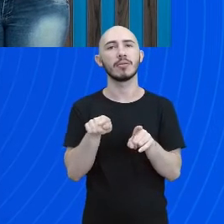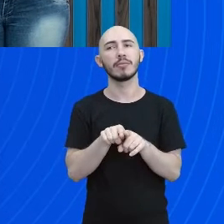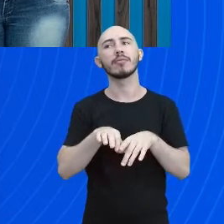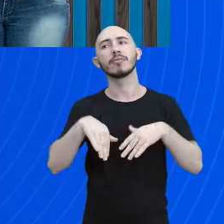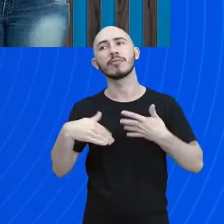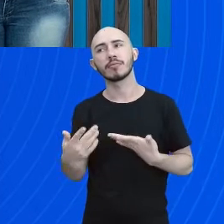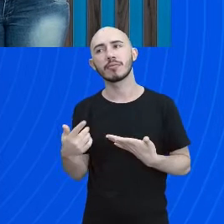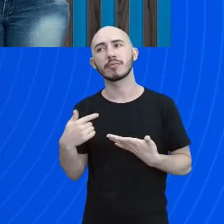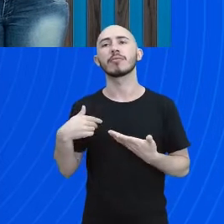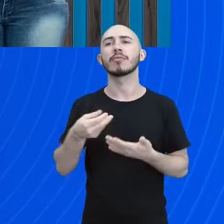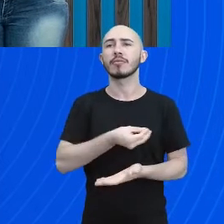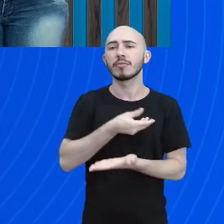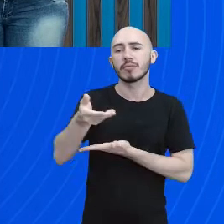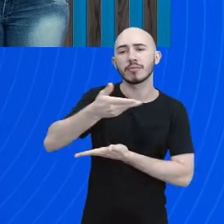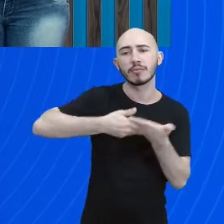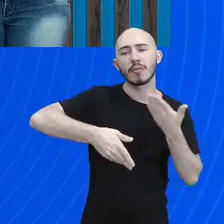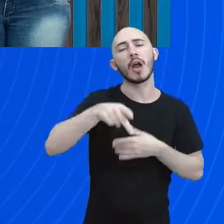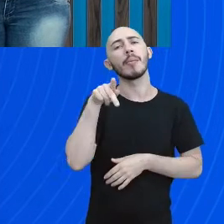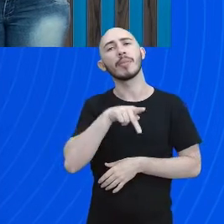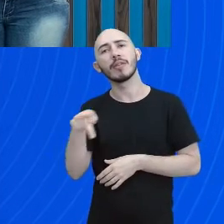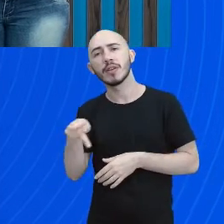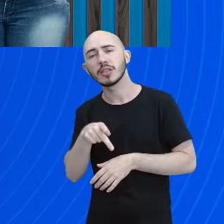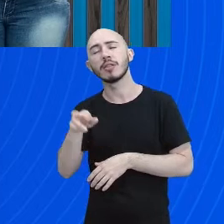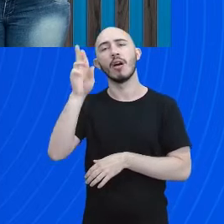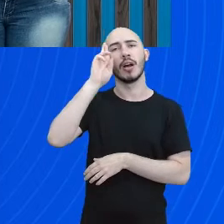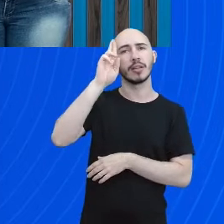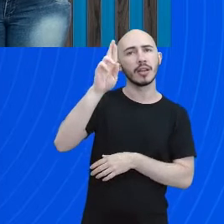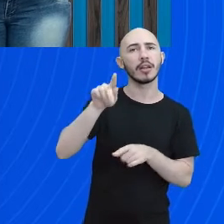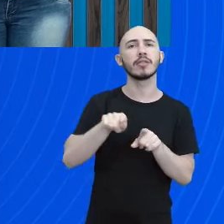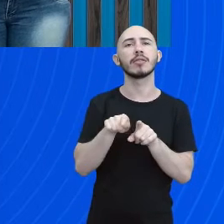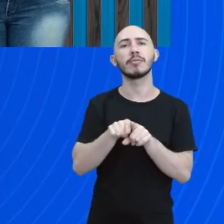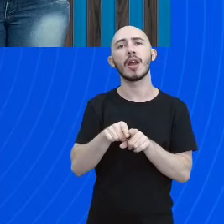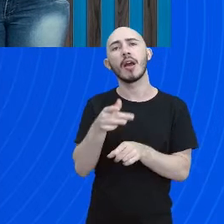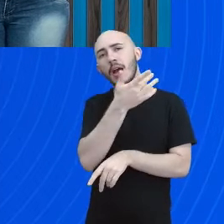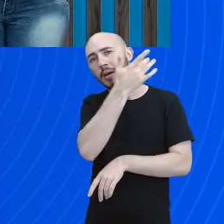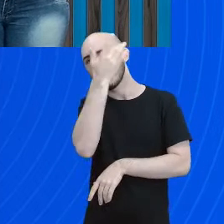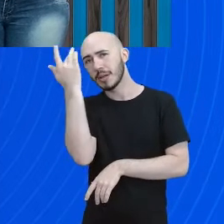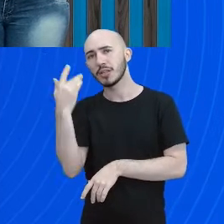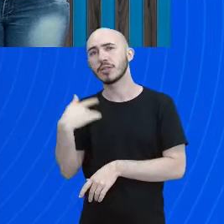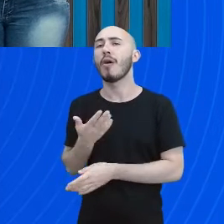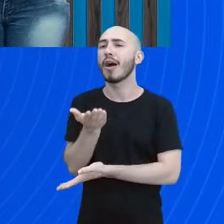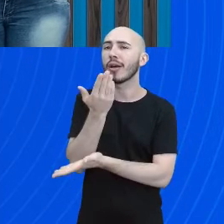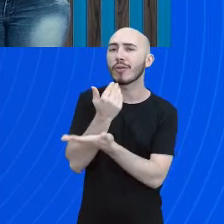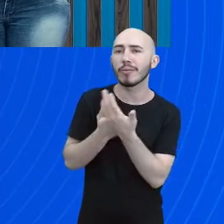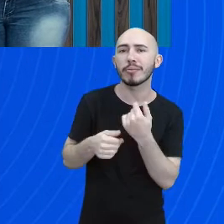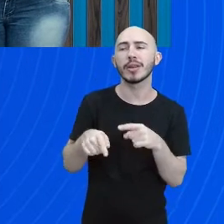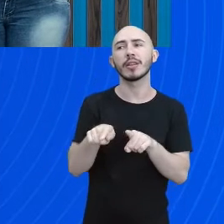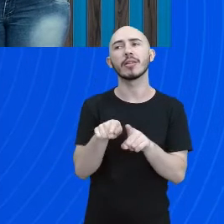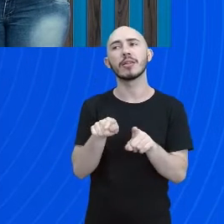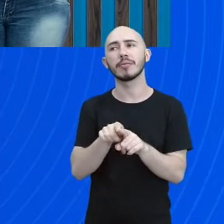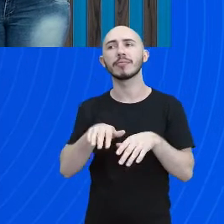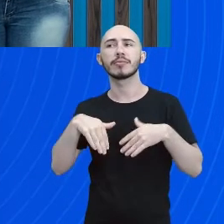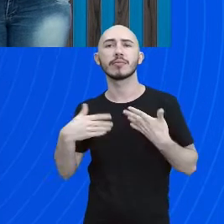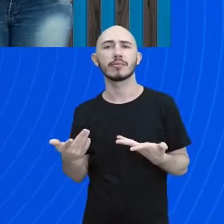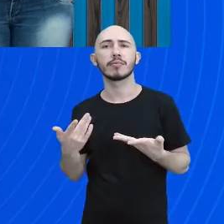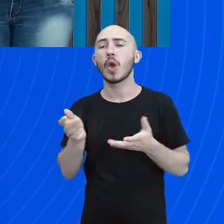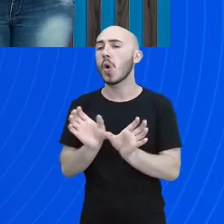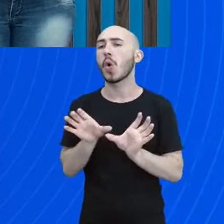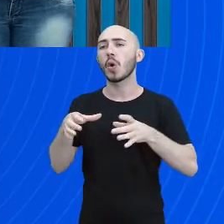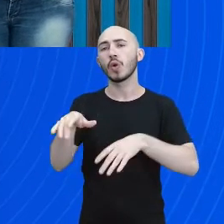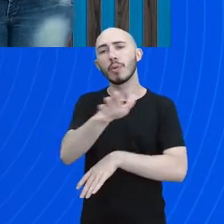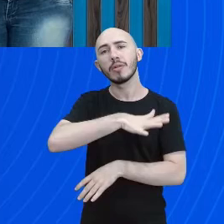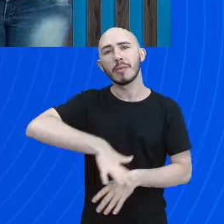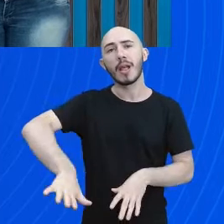estudantes. Ele convive com professora, com direção, com as pessoas da merenda, a merendeira, com as pessoas, com a equipe